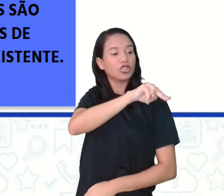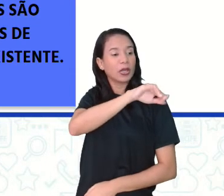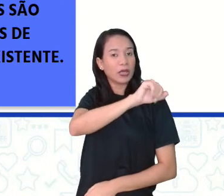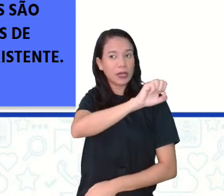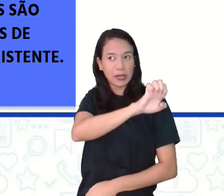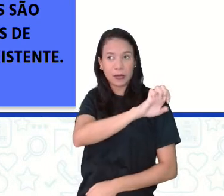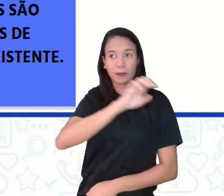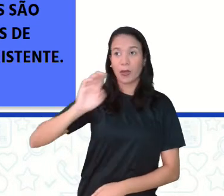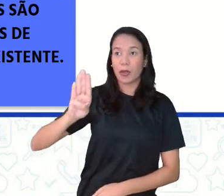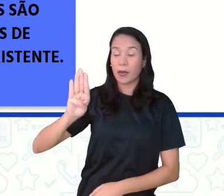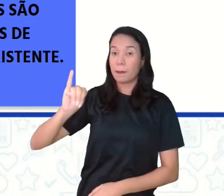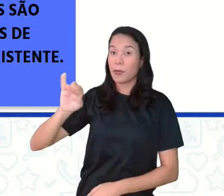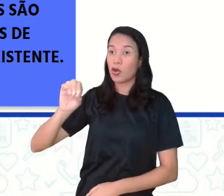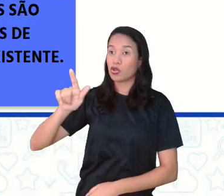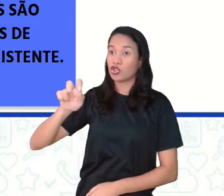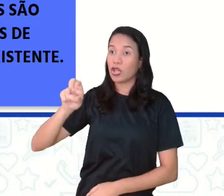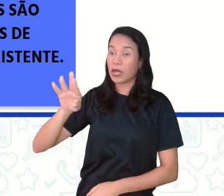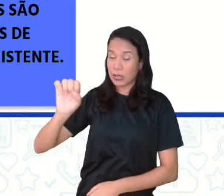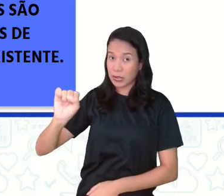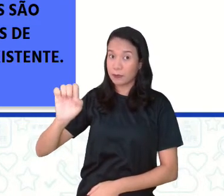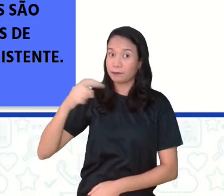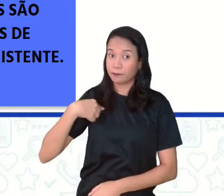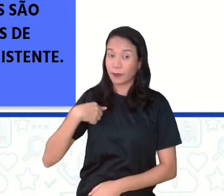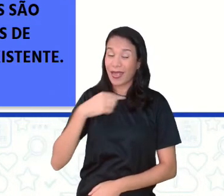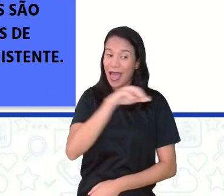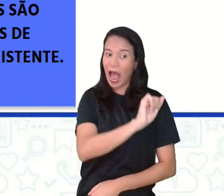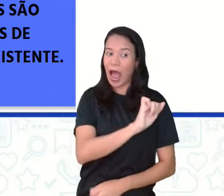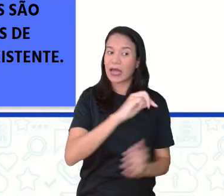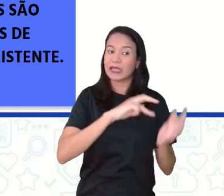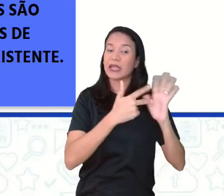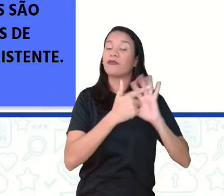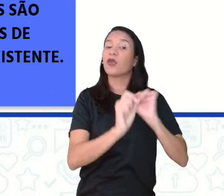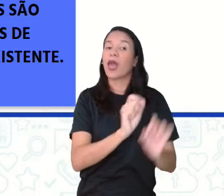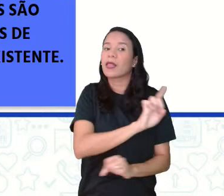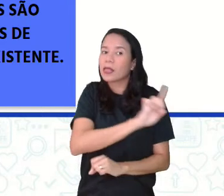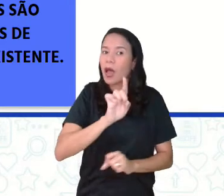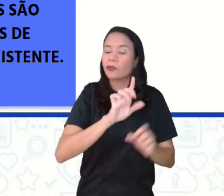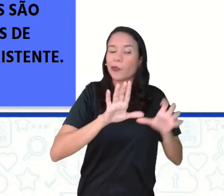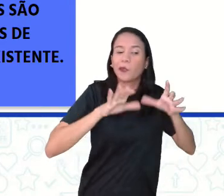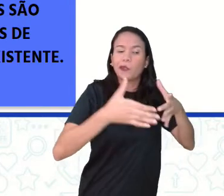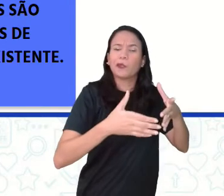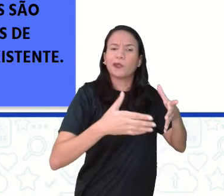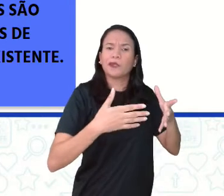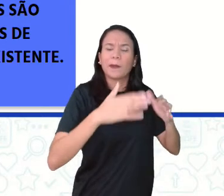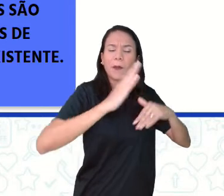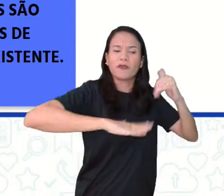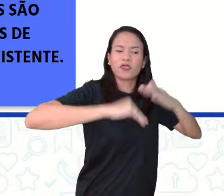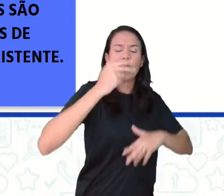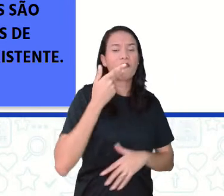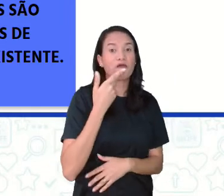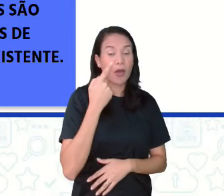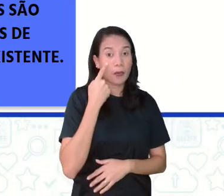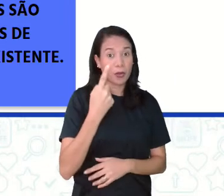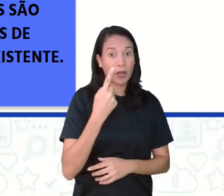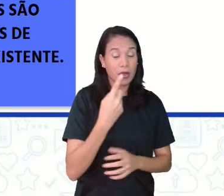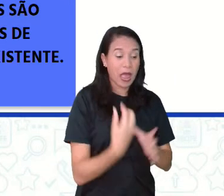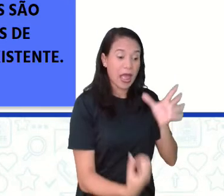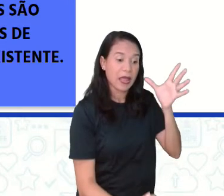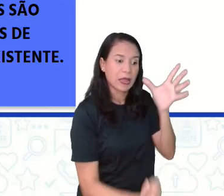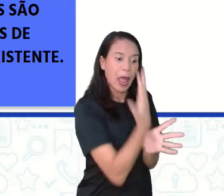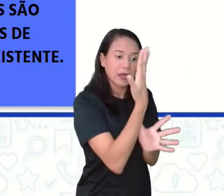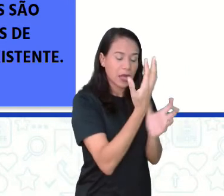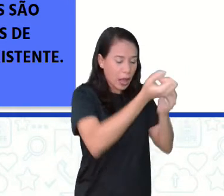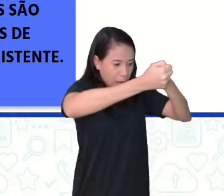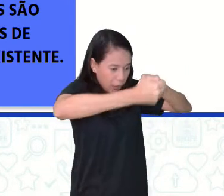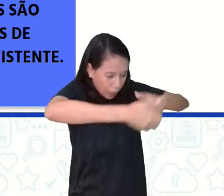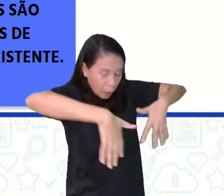vocês o prefixo a, quer dizer não? Existe um conjunto de cientistas que dizem que a geração é espontânea, ou seja,